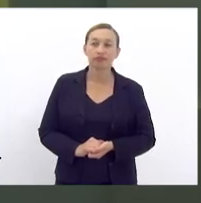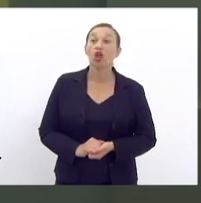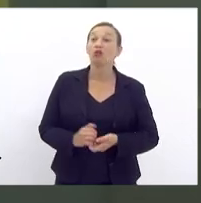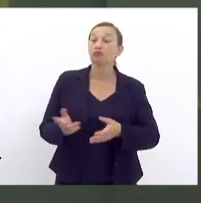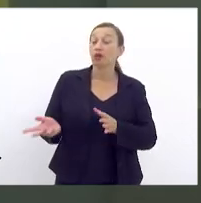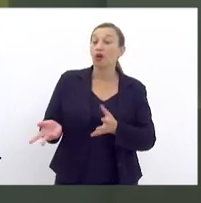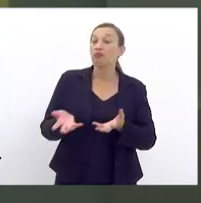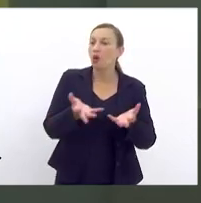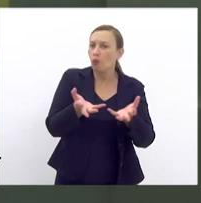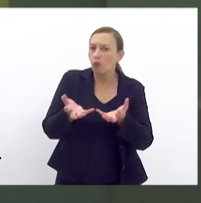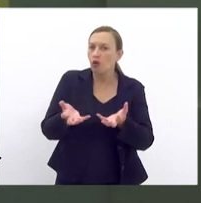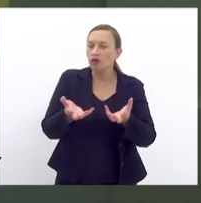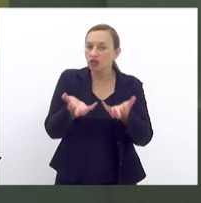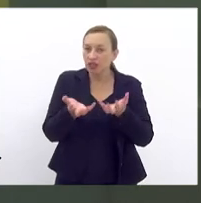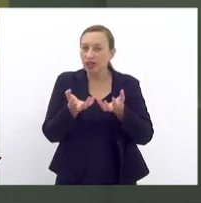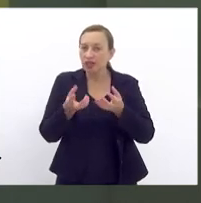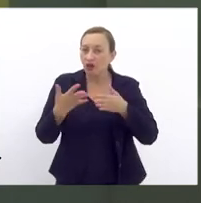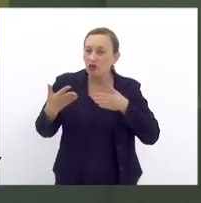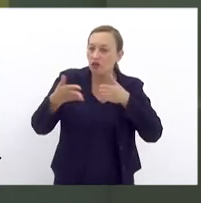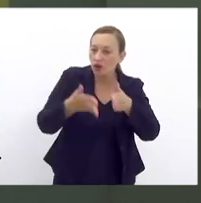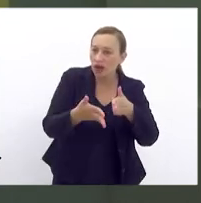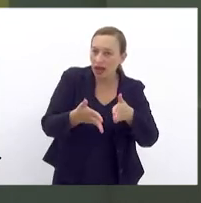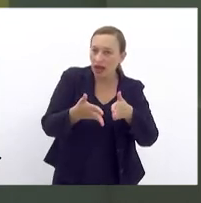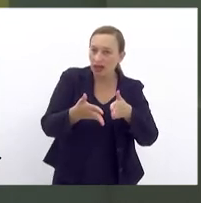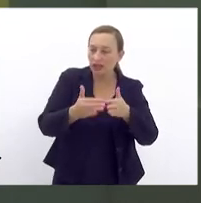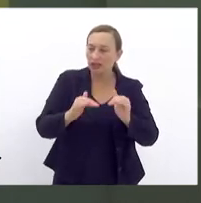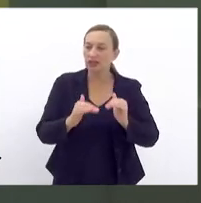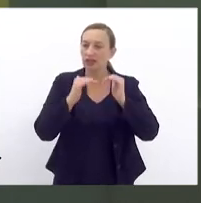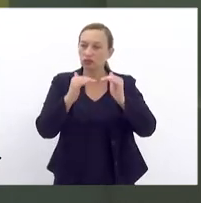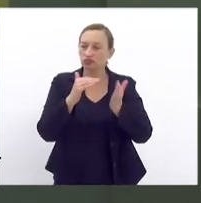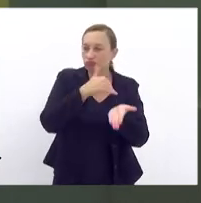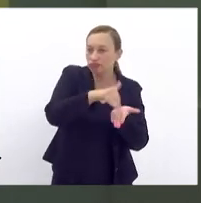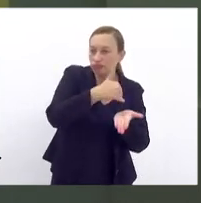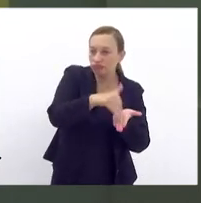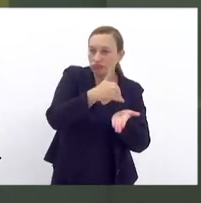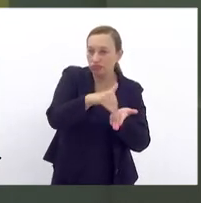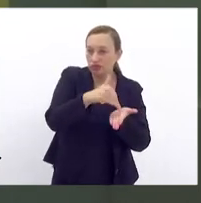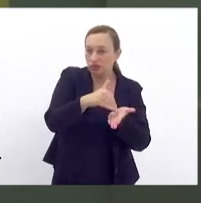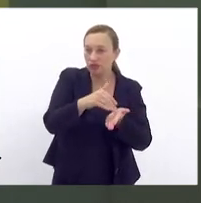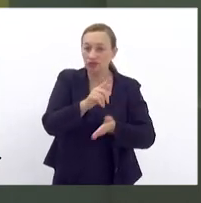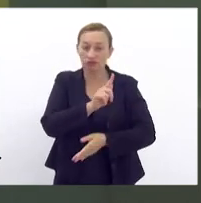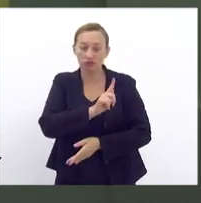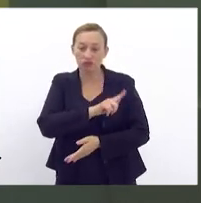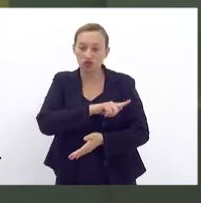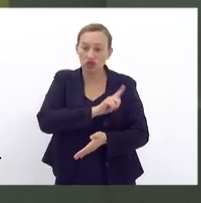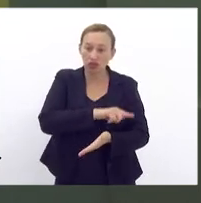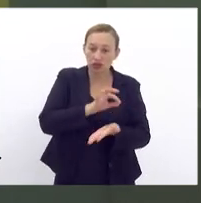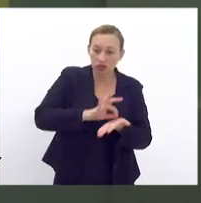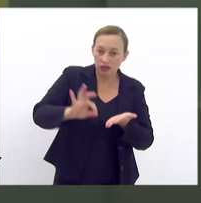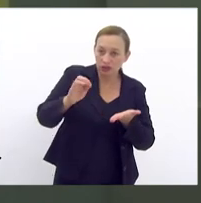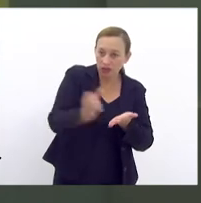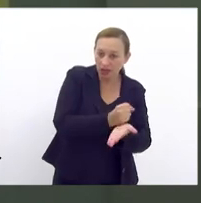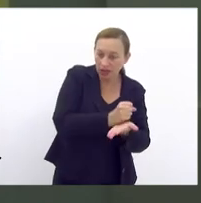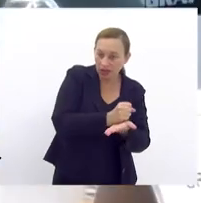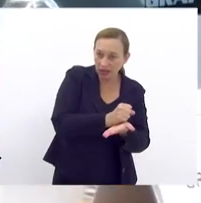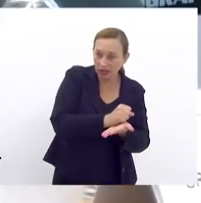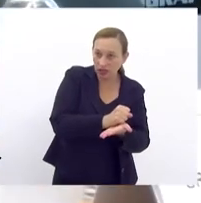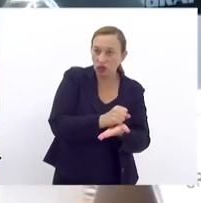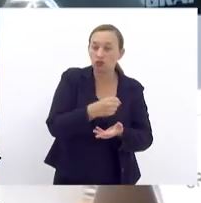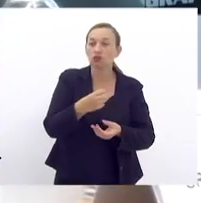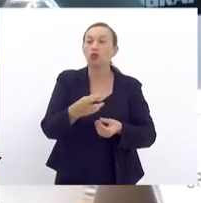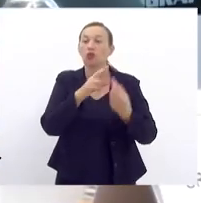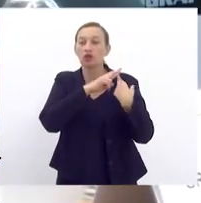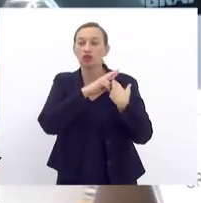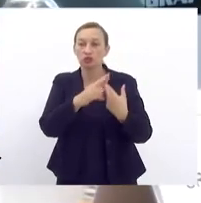avocar a competência para nossa subsecretaria em que a gente possa fazer a gerência desse cadastro como a gente é o responsável